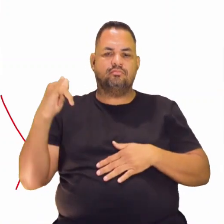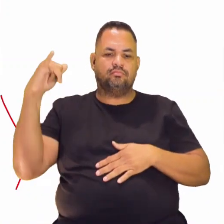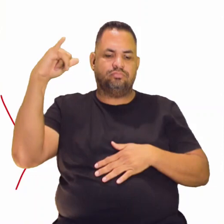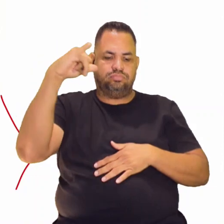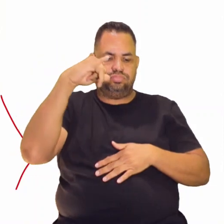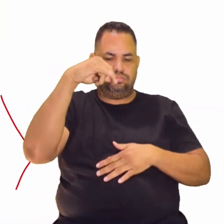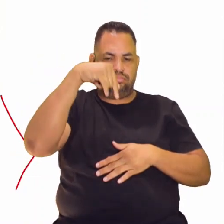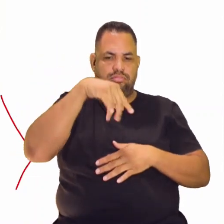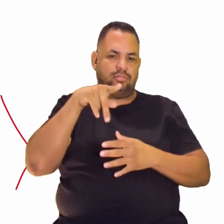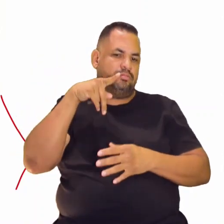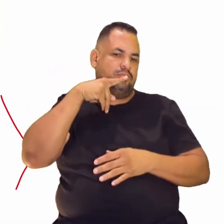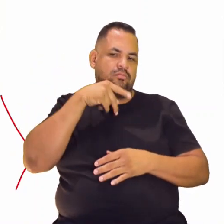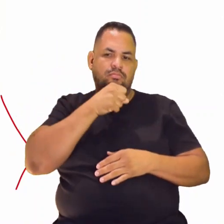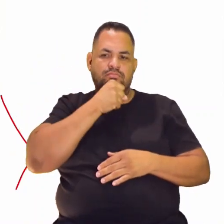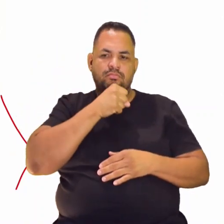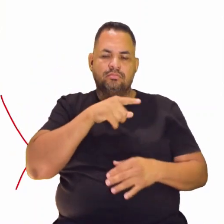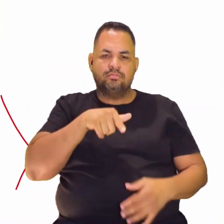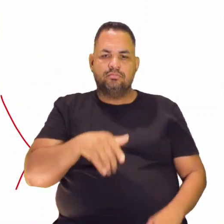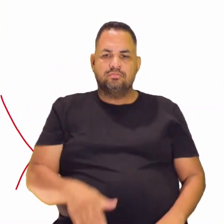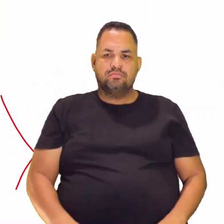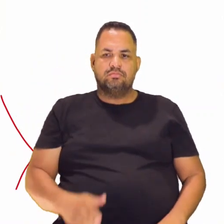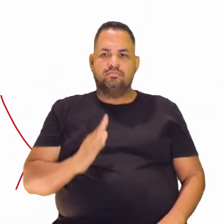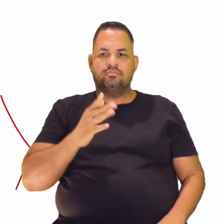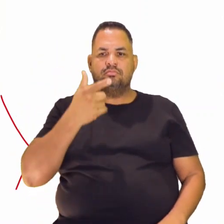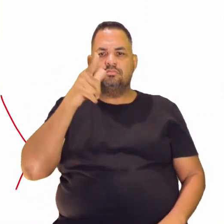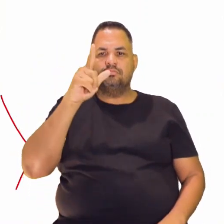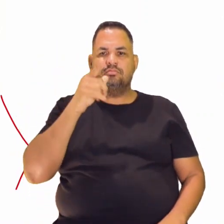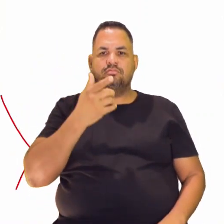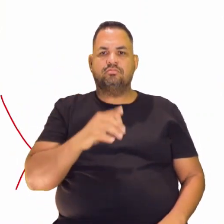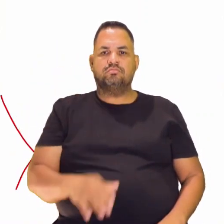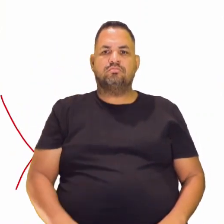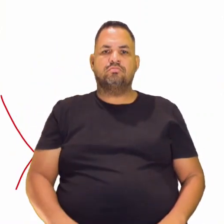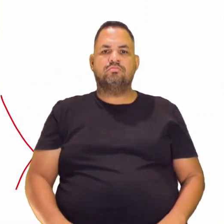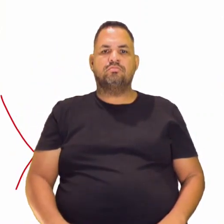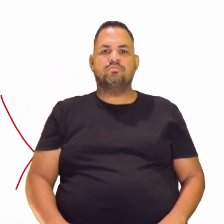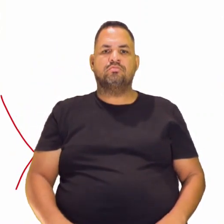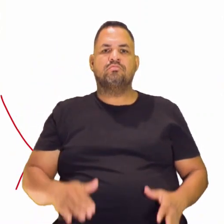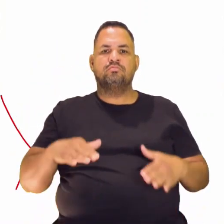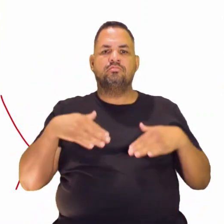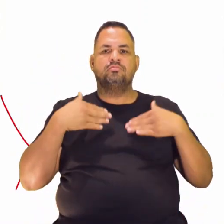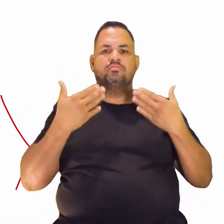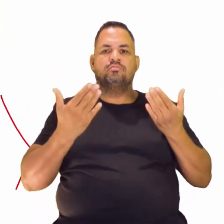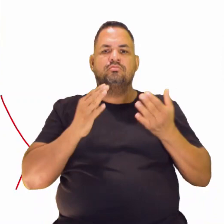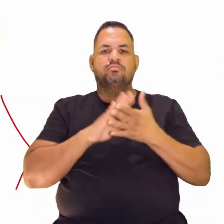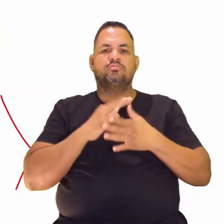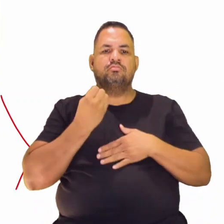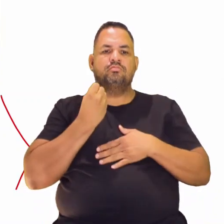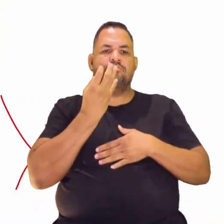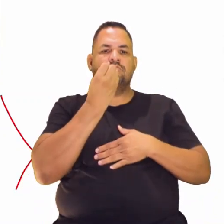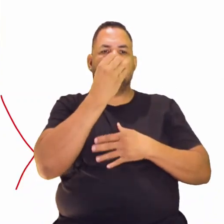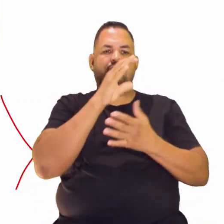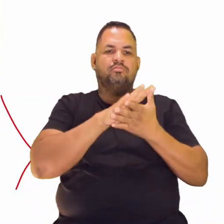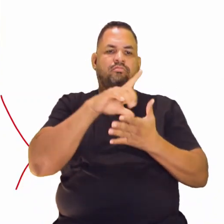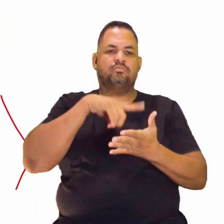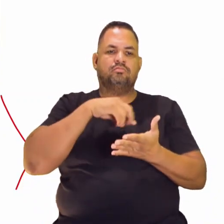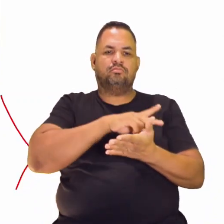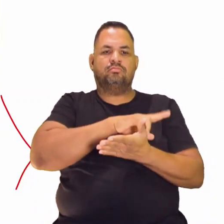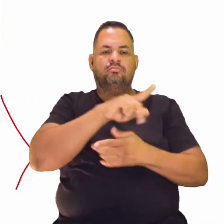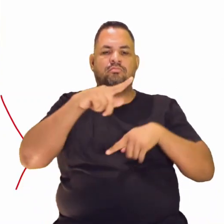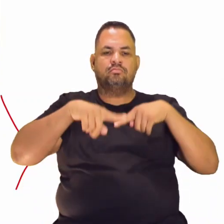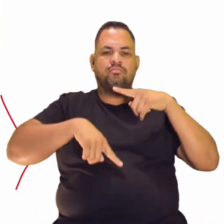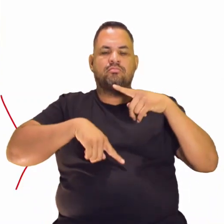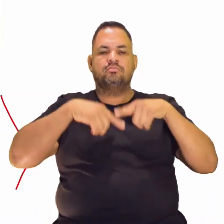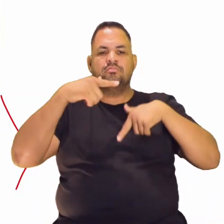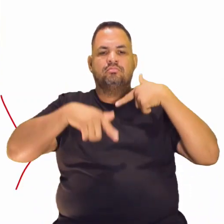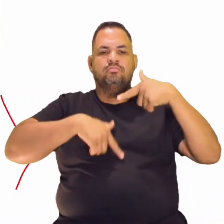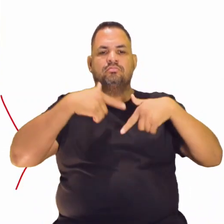de Porto Velho, né? Mas já vi também em outros aeroportos, quando viajei, também vários trabalhos de